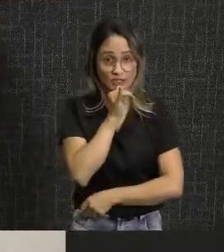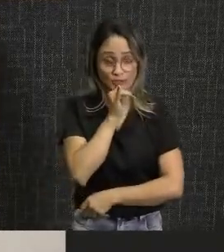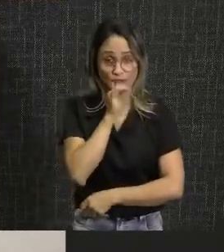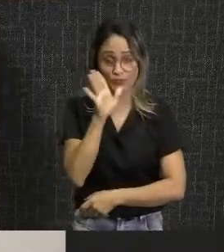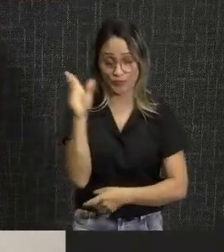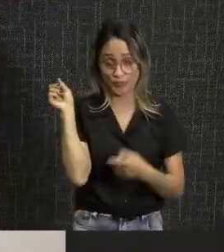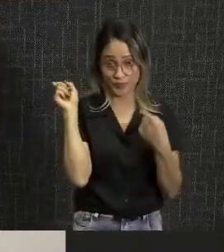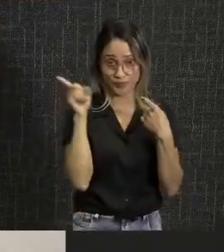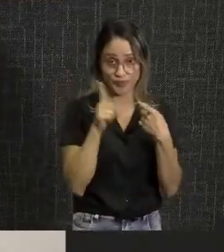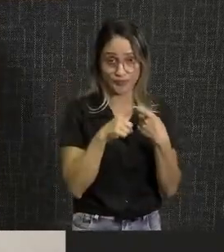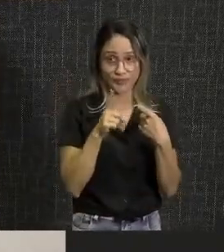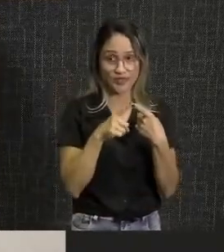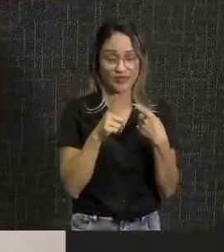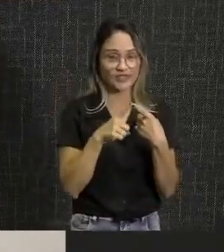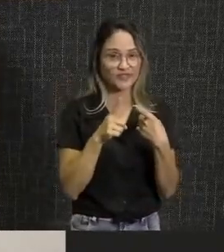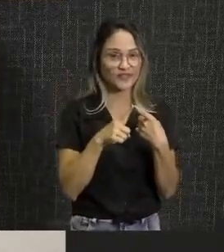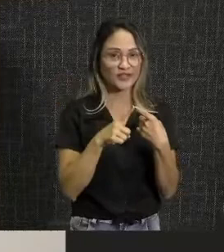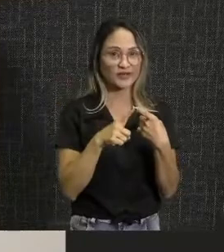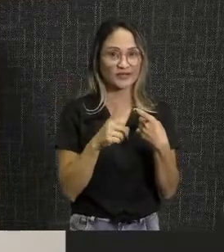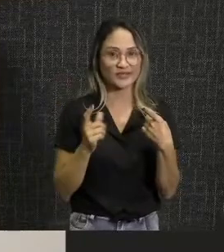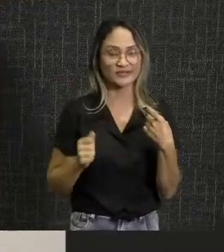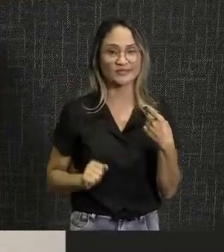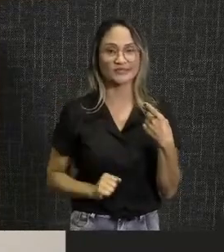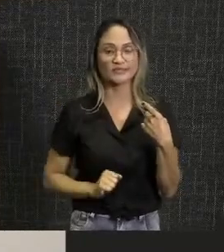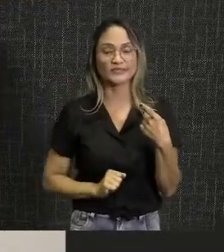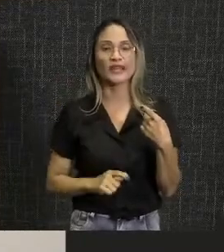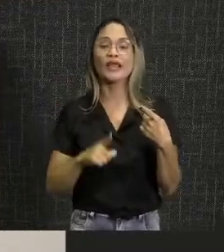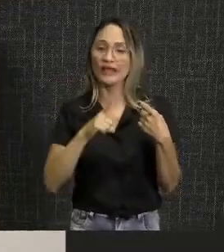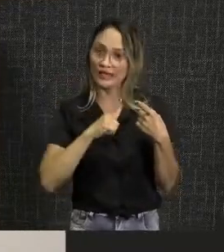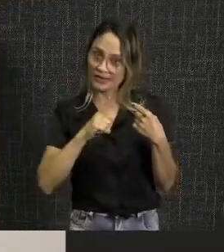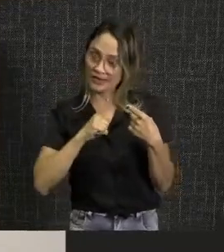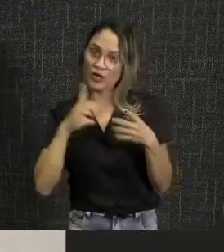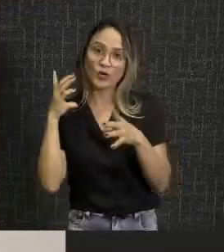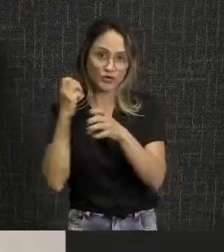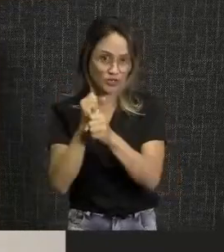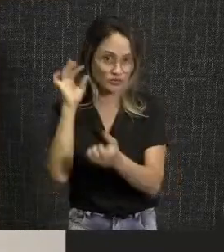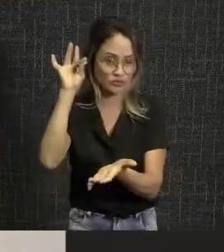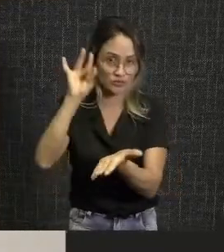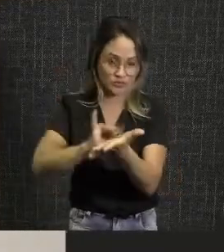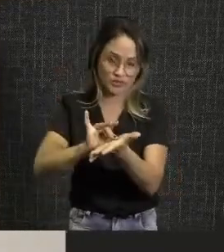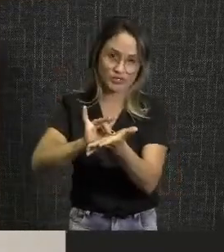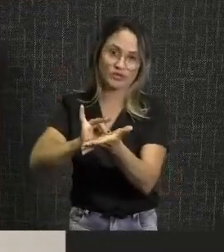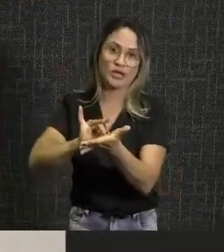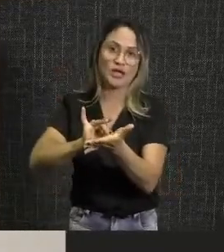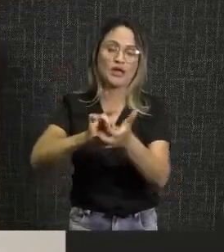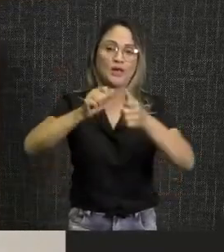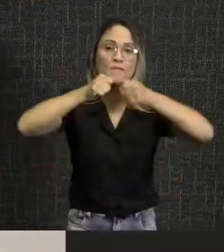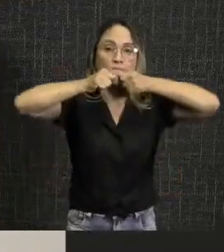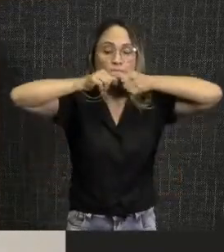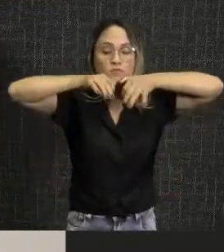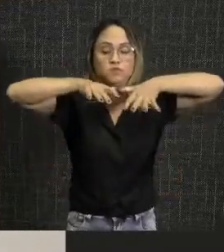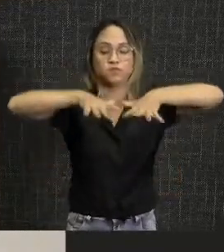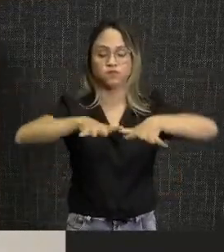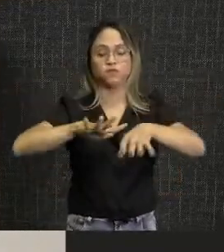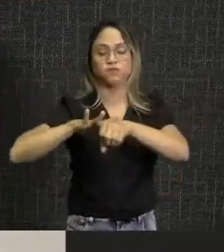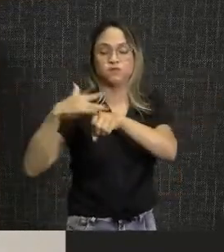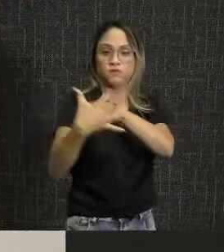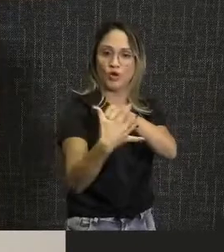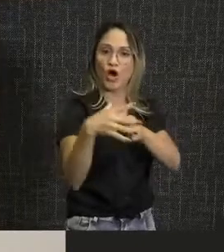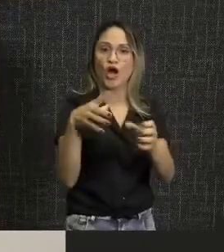mesmo depois de ter uma solução definitiva para a pandemia, uma cura mesmo, e aí